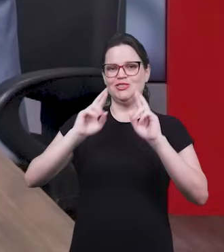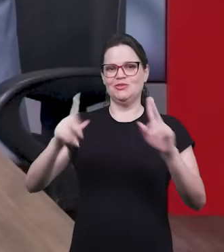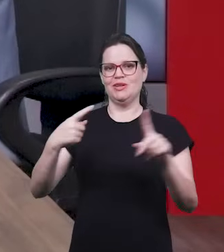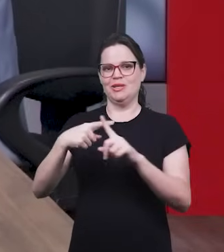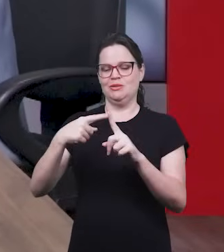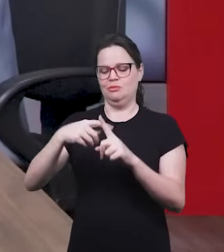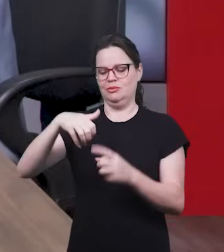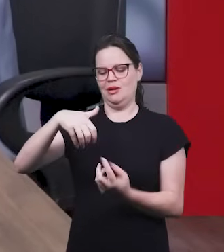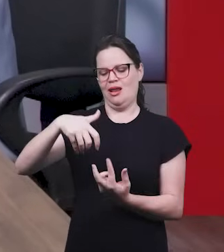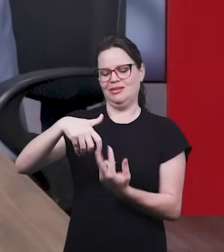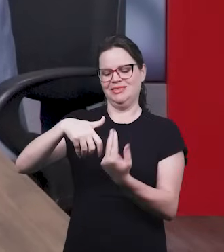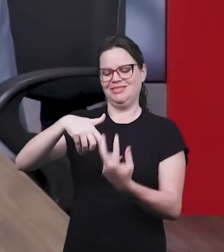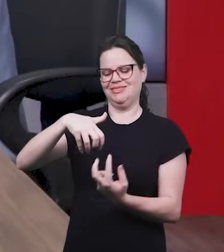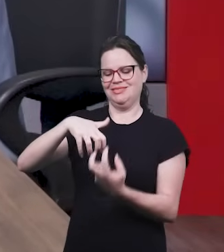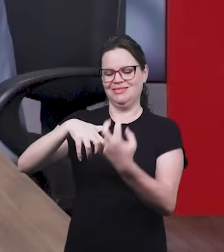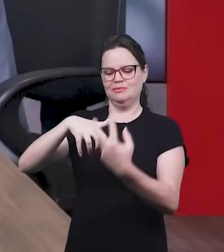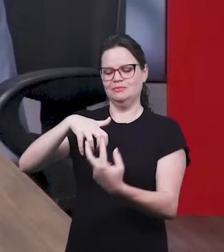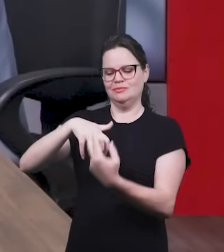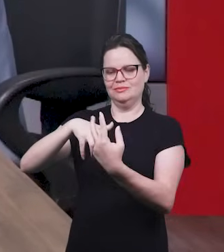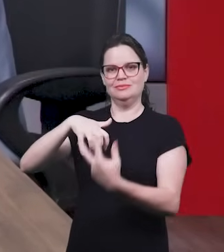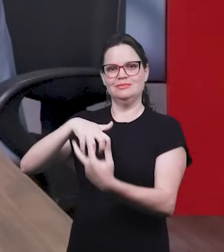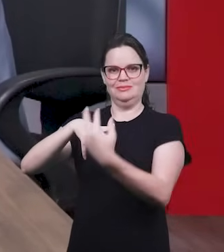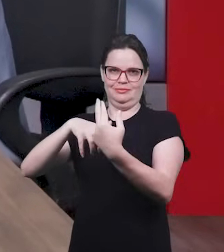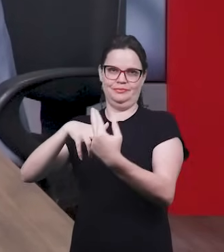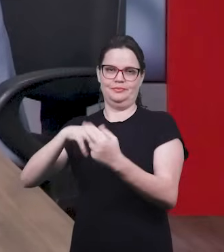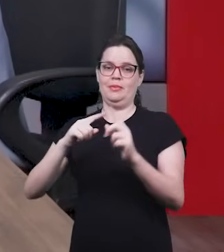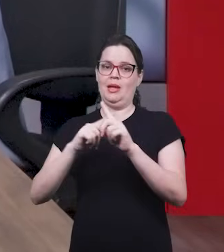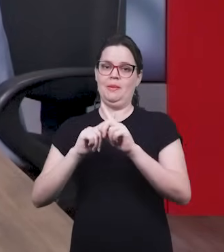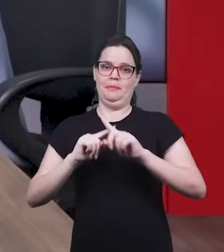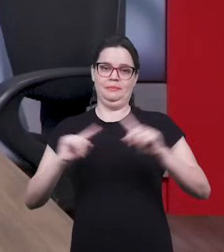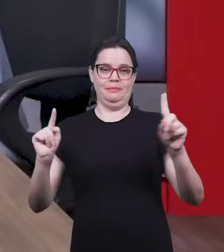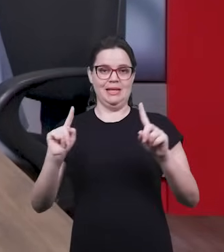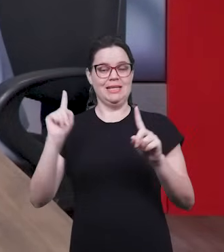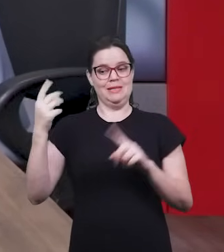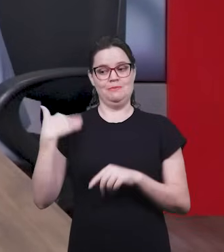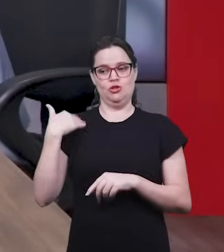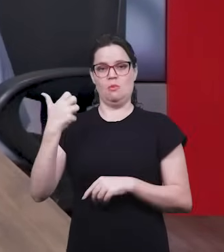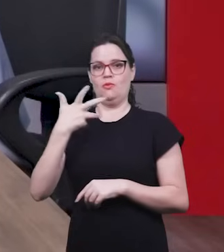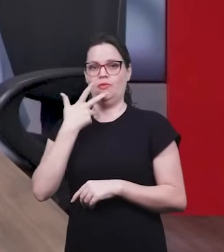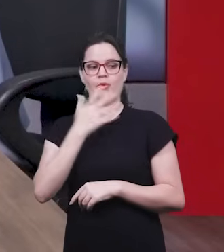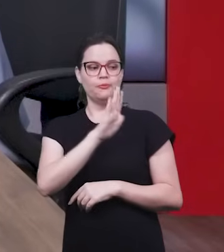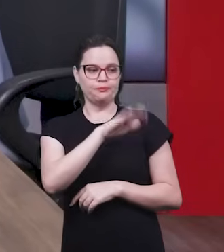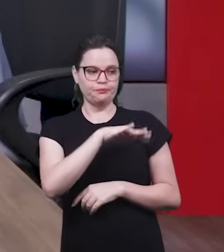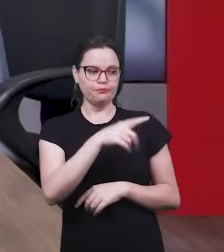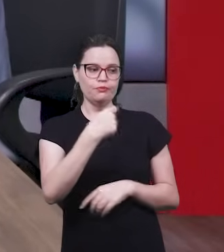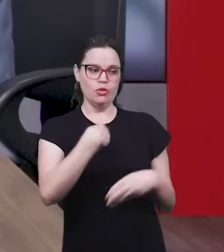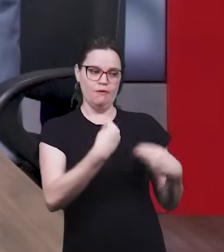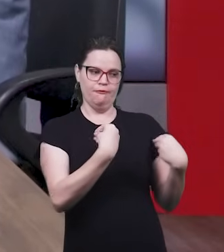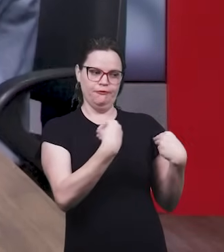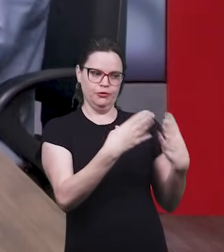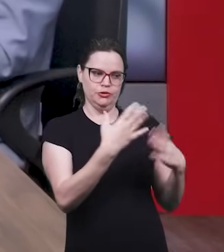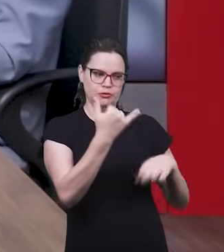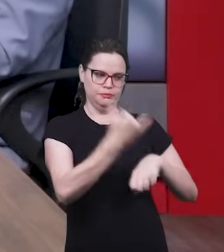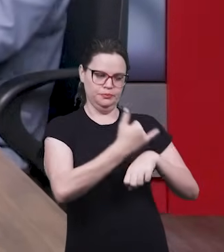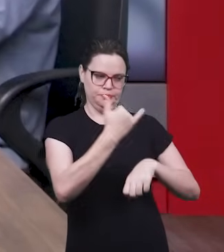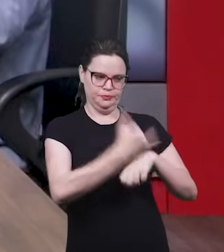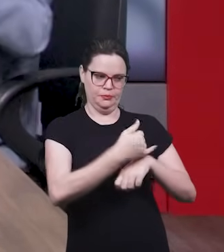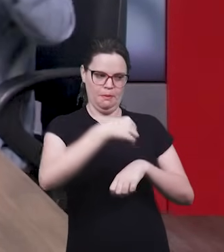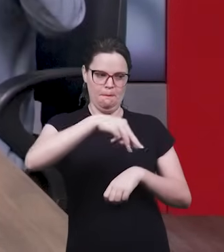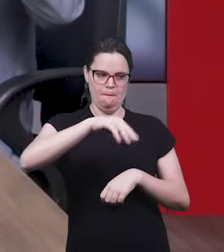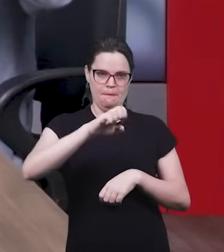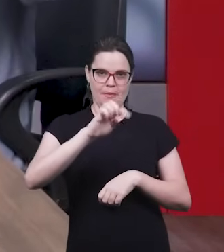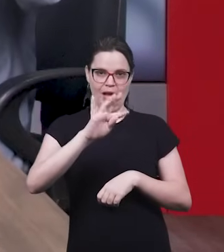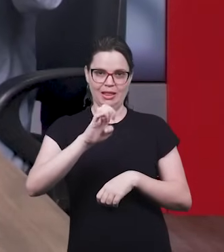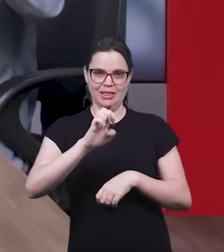aqui, você vai levar, me deu o metal, que era um metal chamado cirúrgico, e